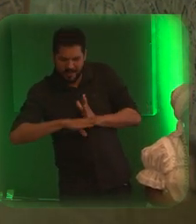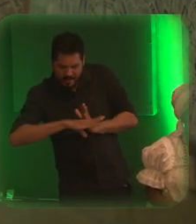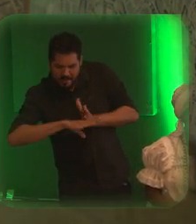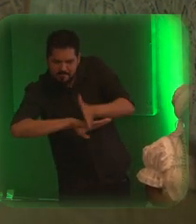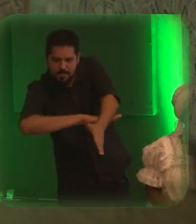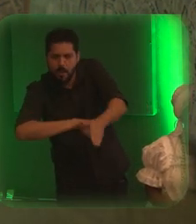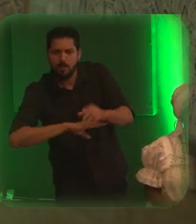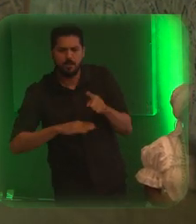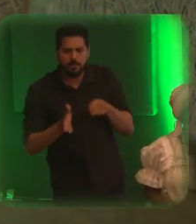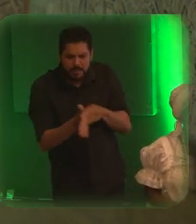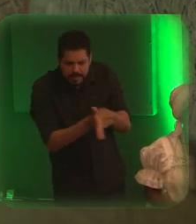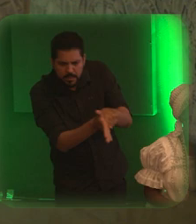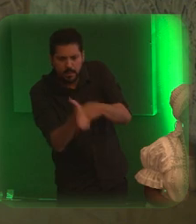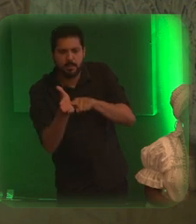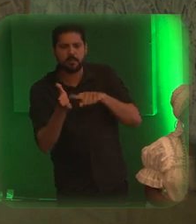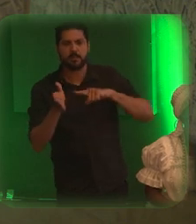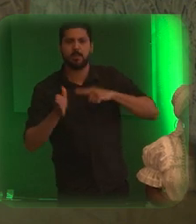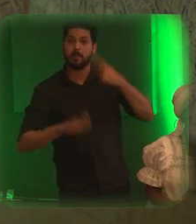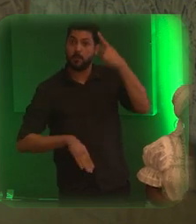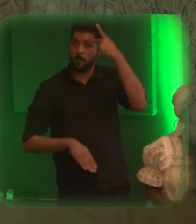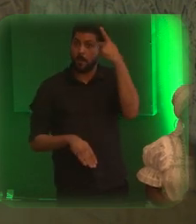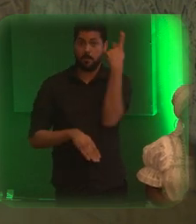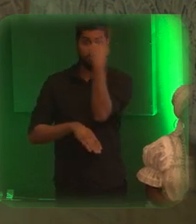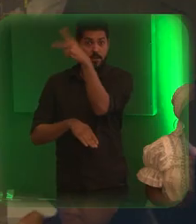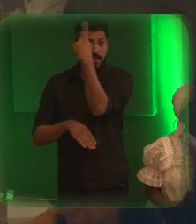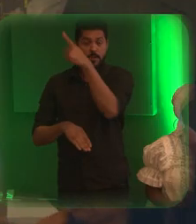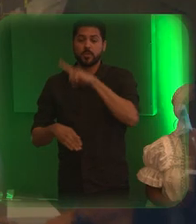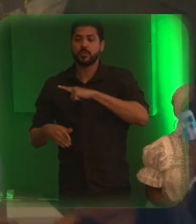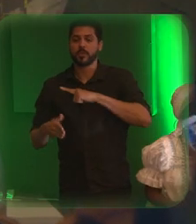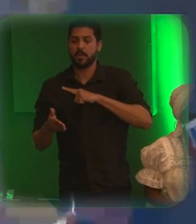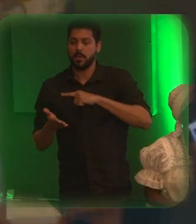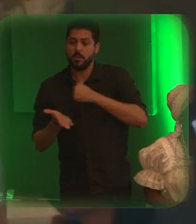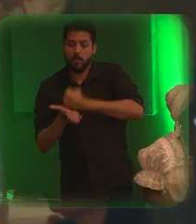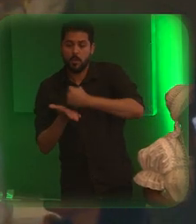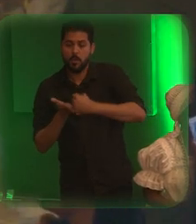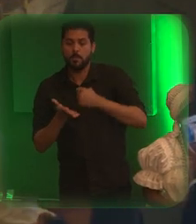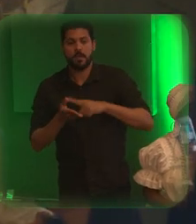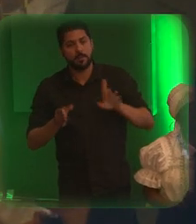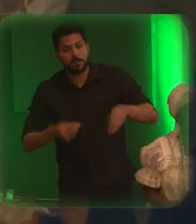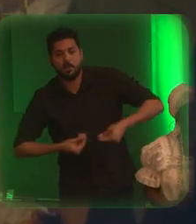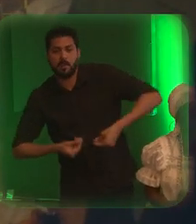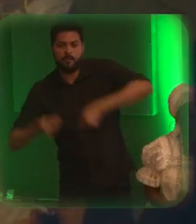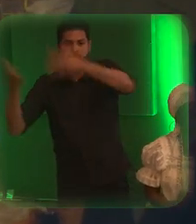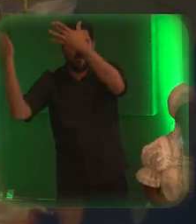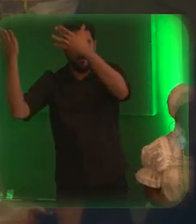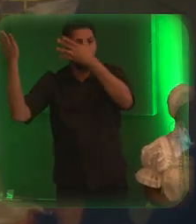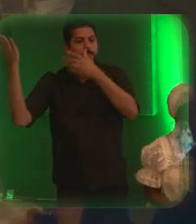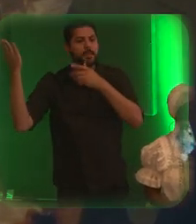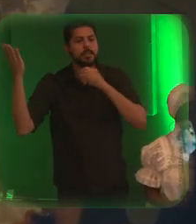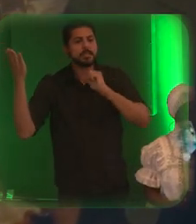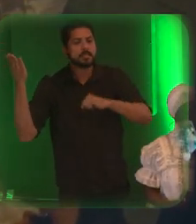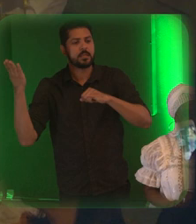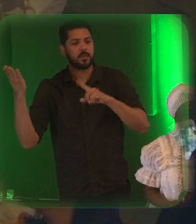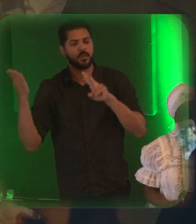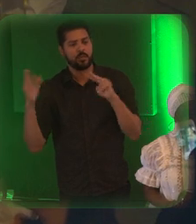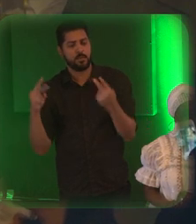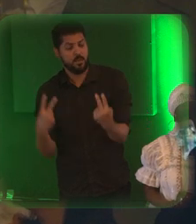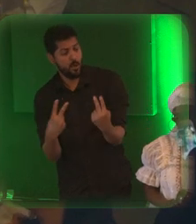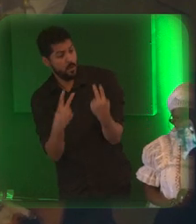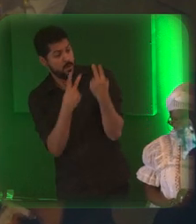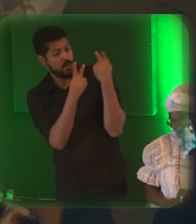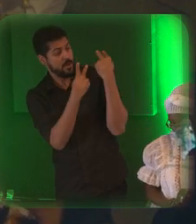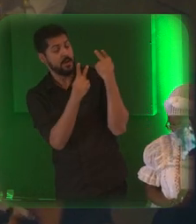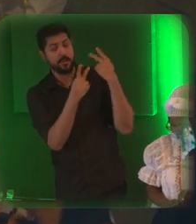do seu estado de São Paulo, levou toda essa documentação que não voltou mais. E se nós olharmos